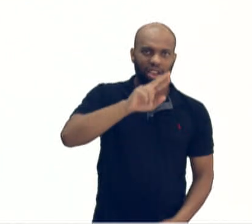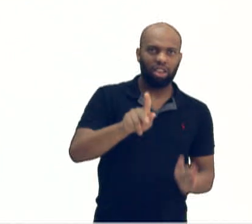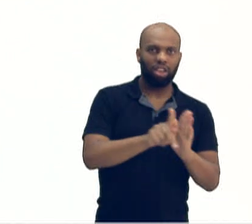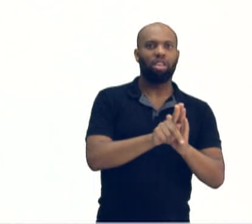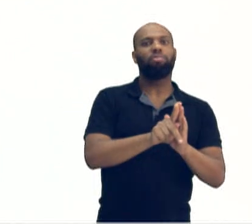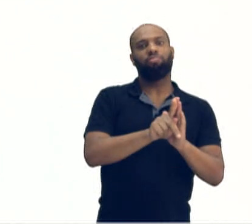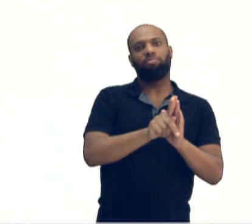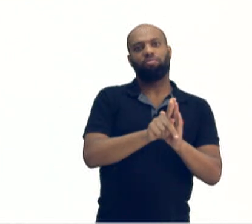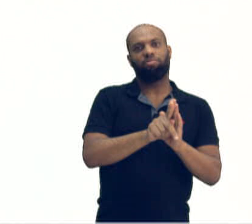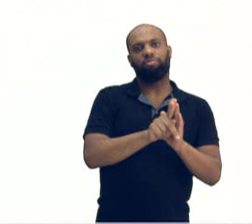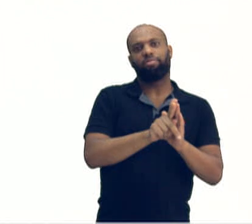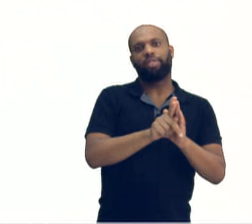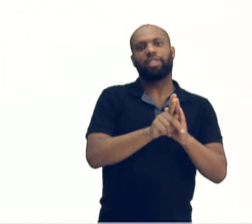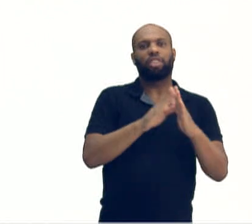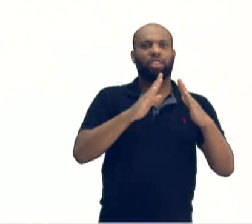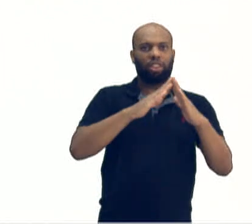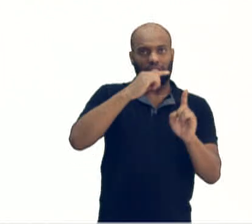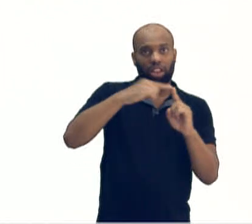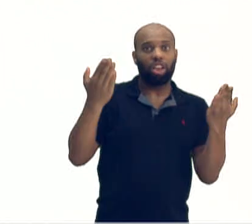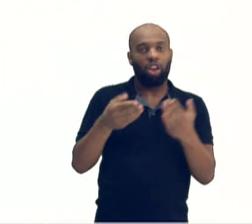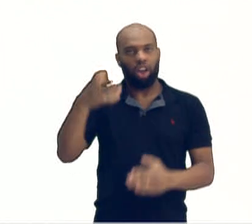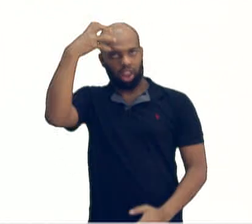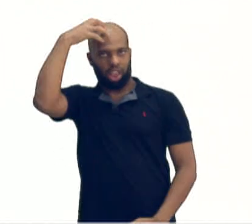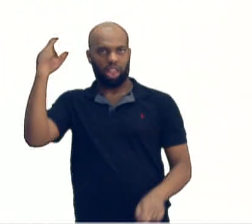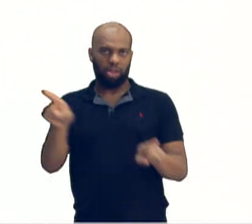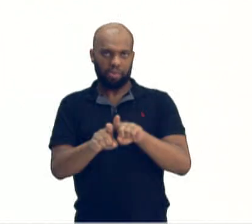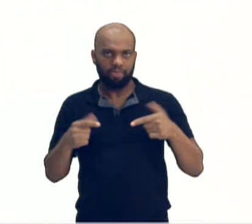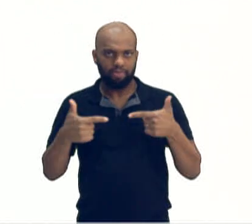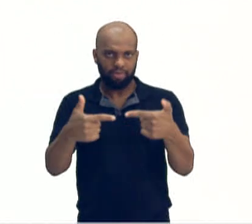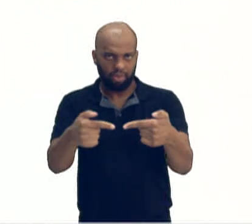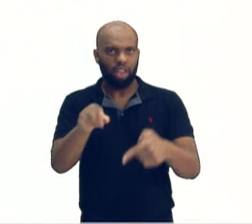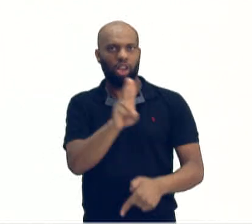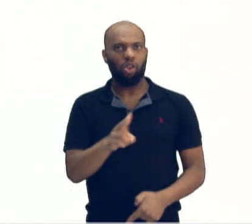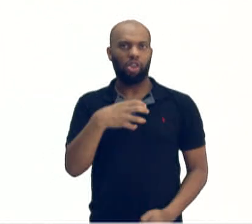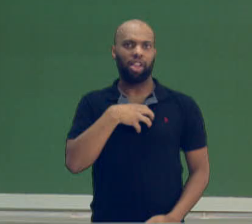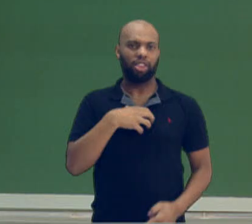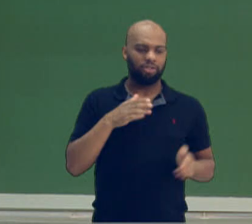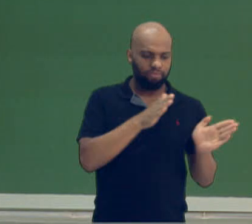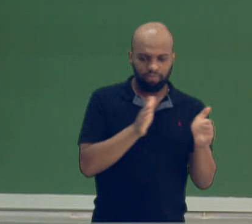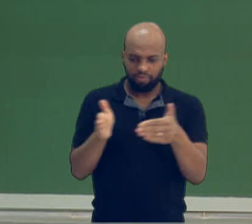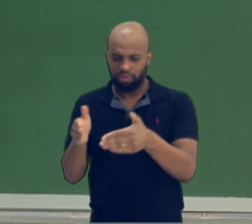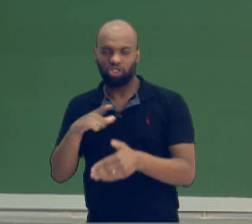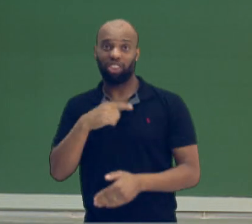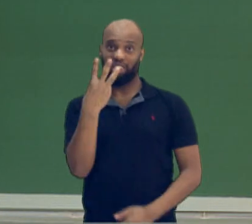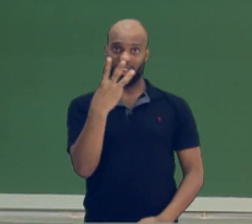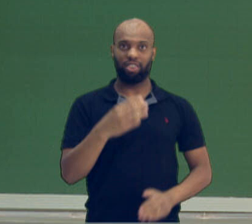do rei, né, a vitória da guerra. Então, eles usavam nesses 3 focos.